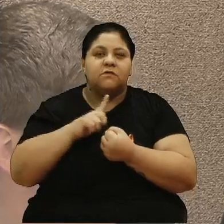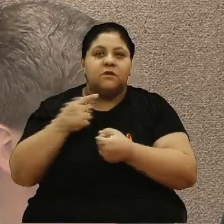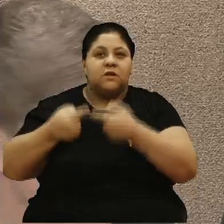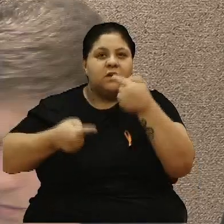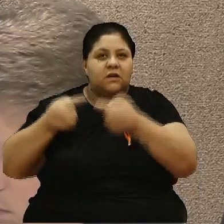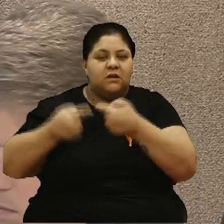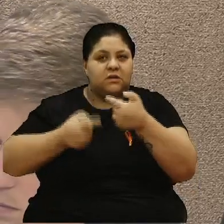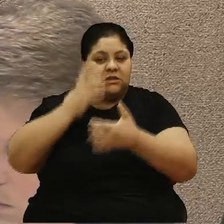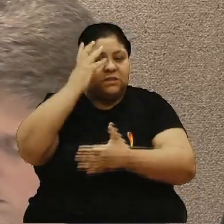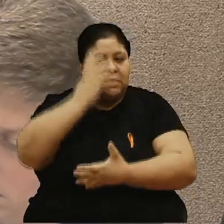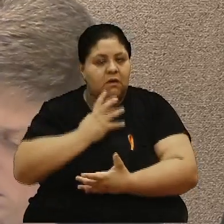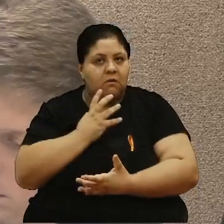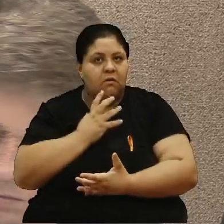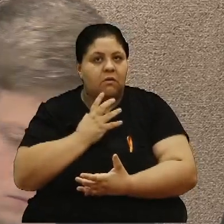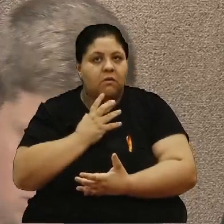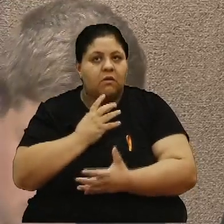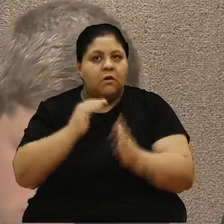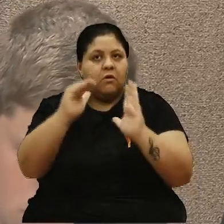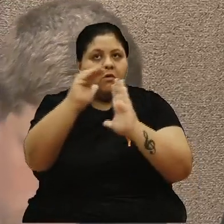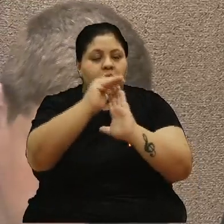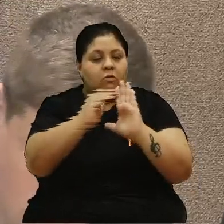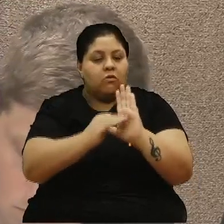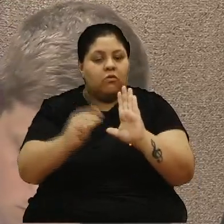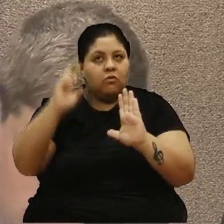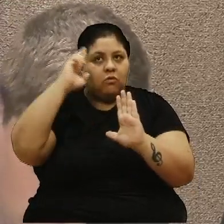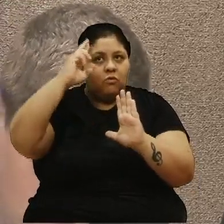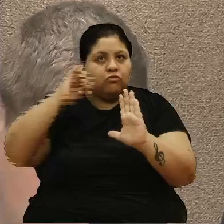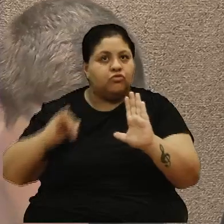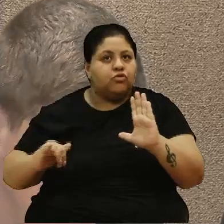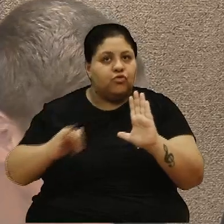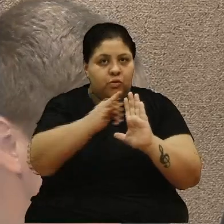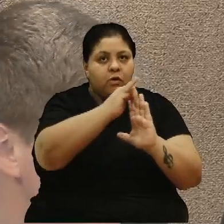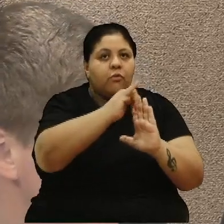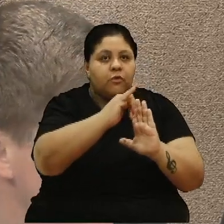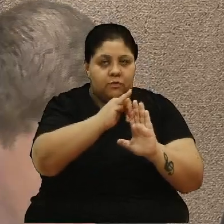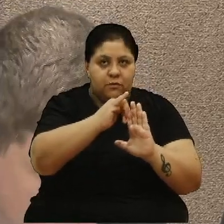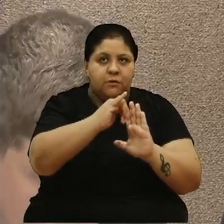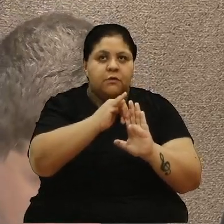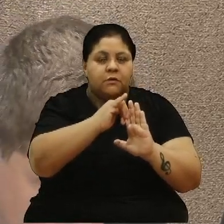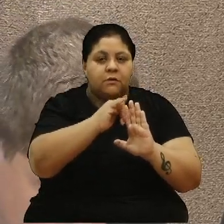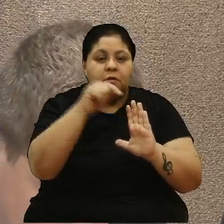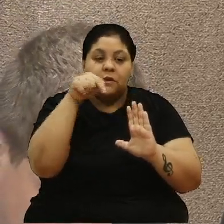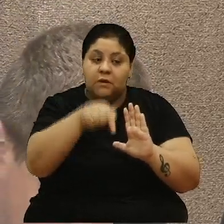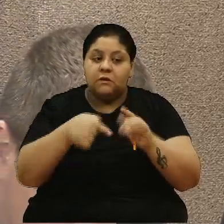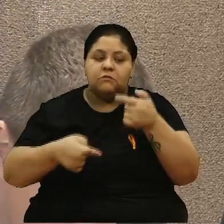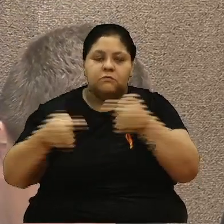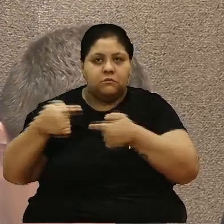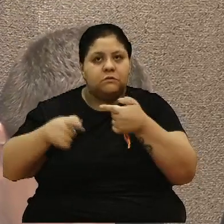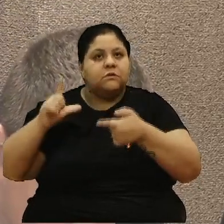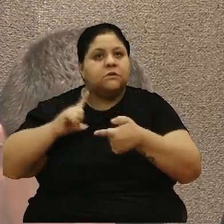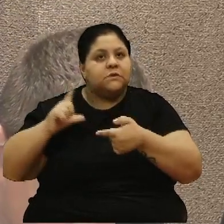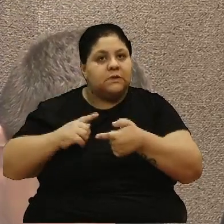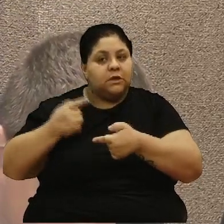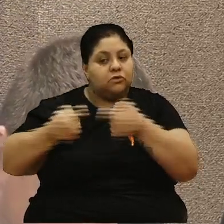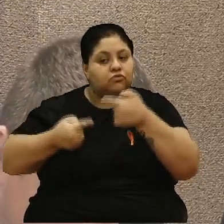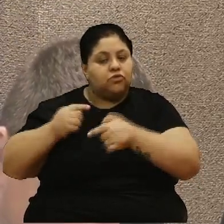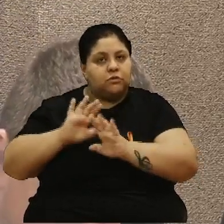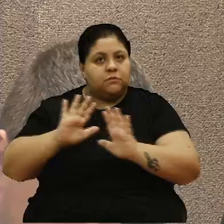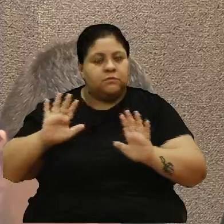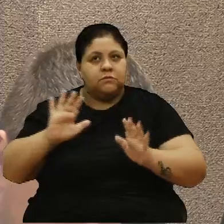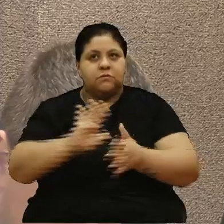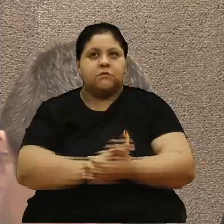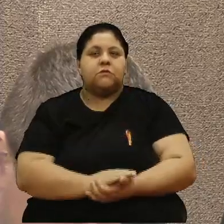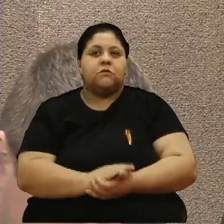discutir seriamente o plano diretor do aeroporto. Tá? Essa é uma discussão que tem que vir para a Câmara. Tá?